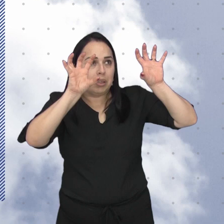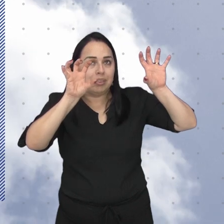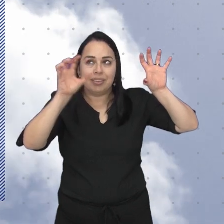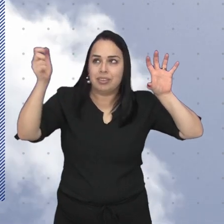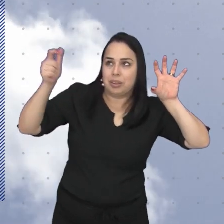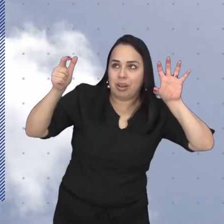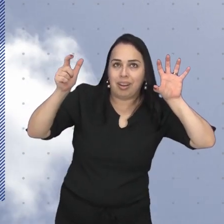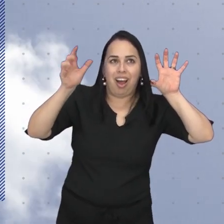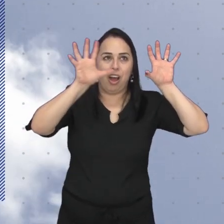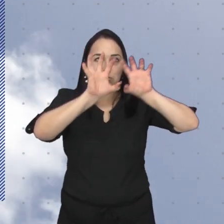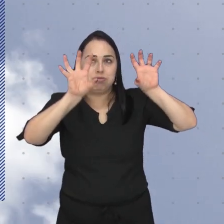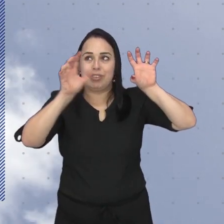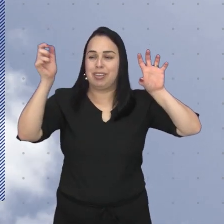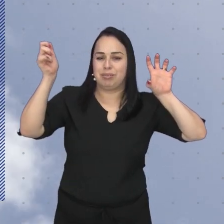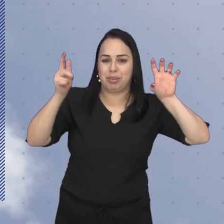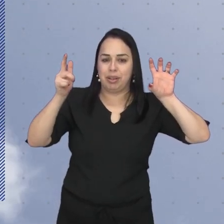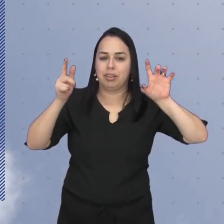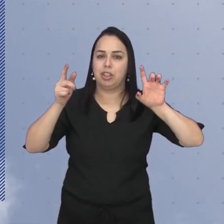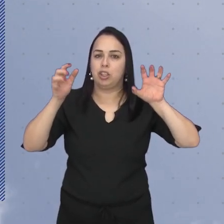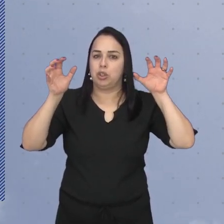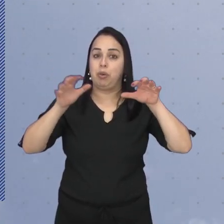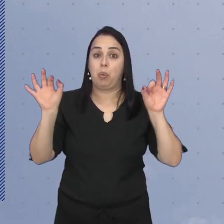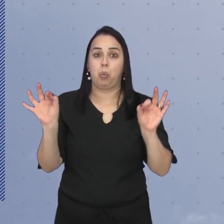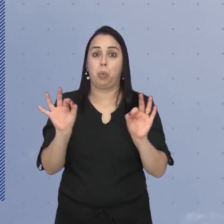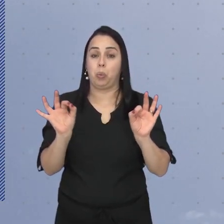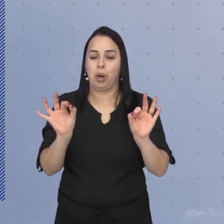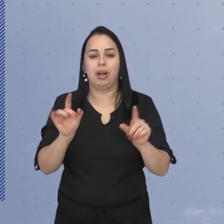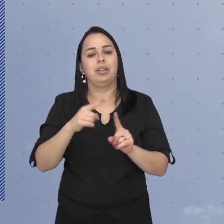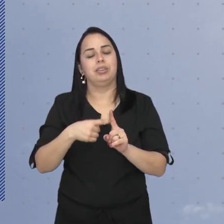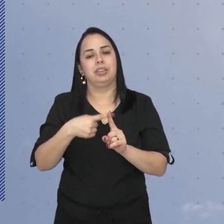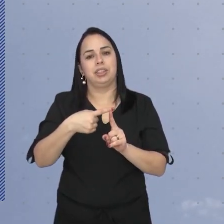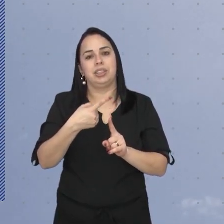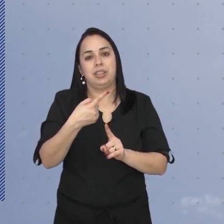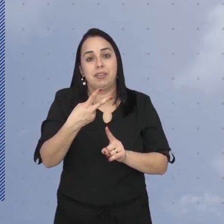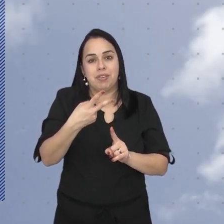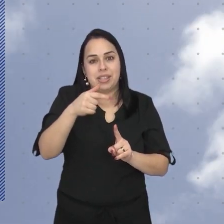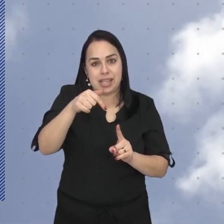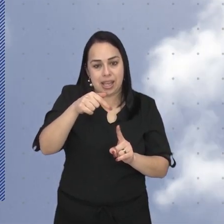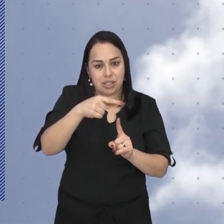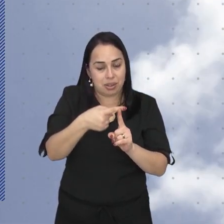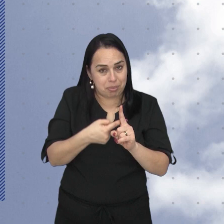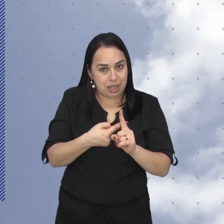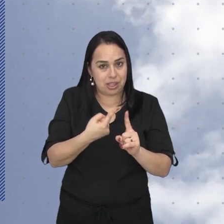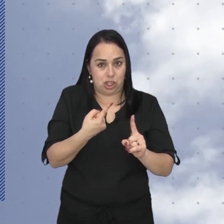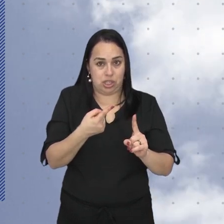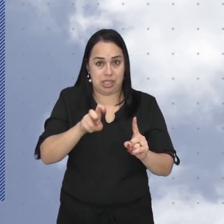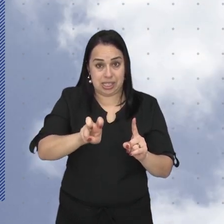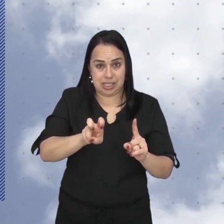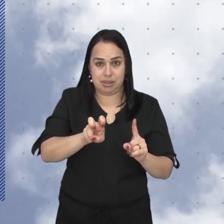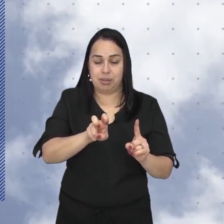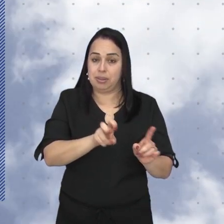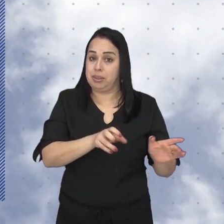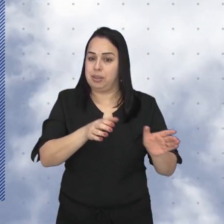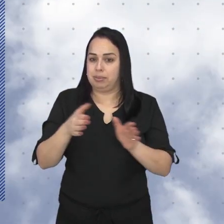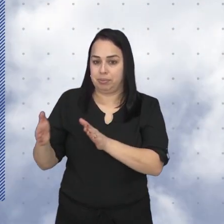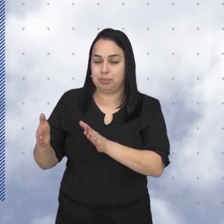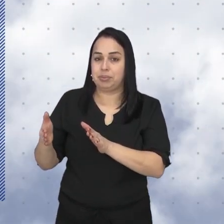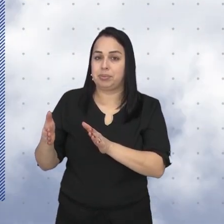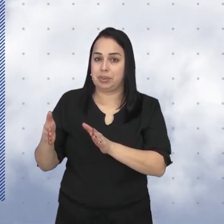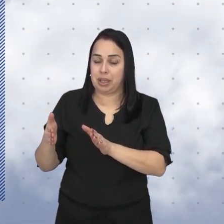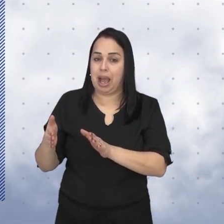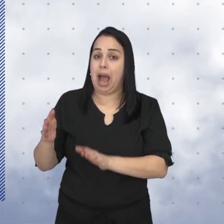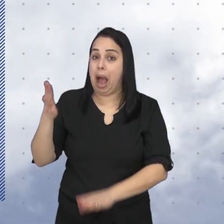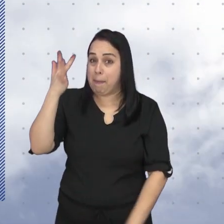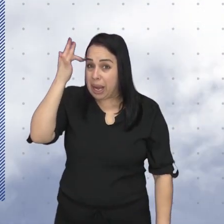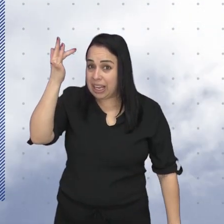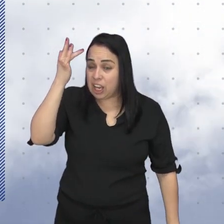de sol pleno durante a tarde. Há pouca chance de chuva. A máxima é de 27 graus e a mínima de 15. Pouca chance